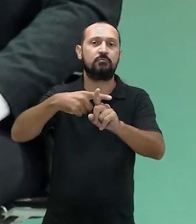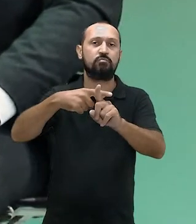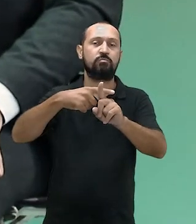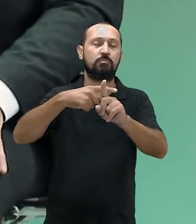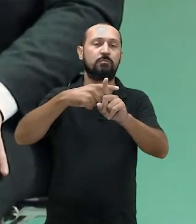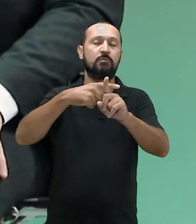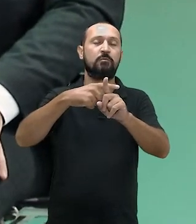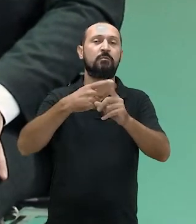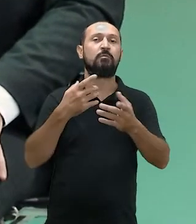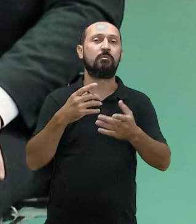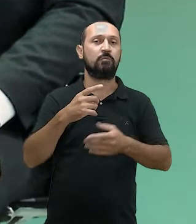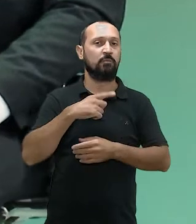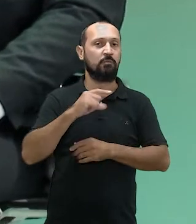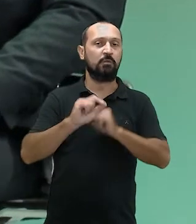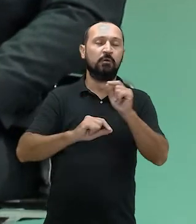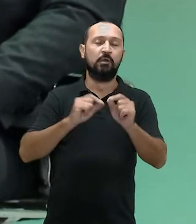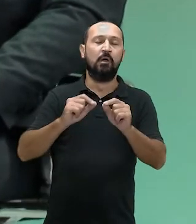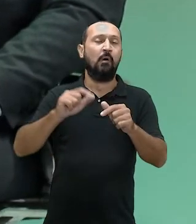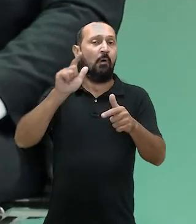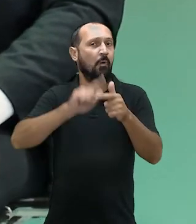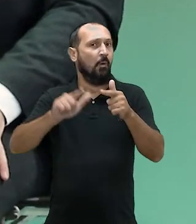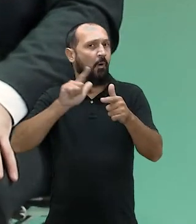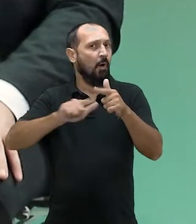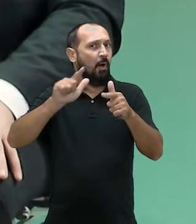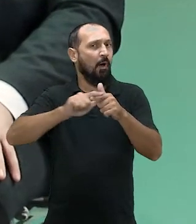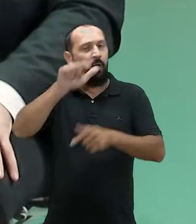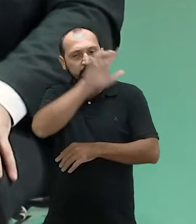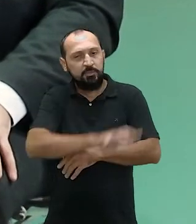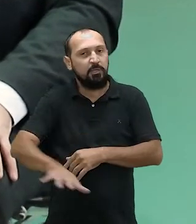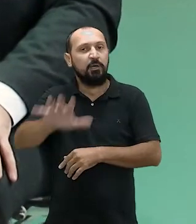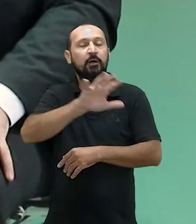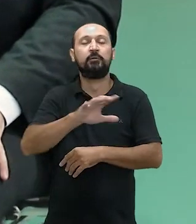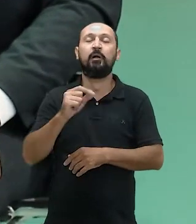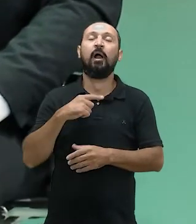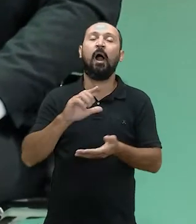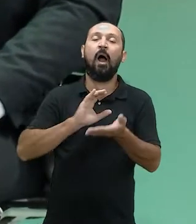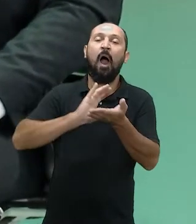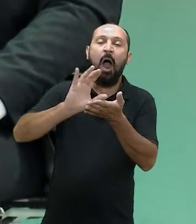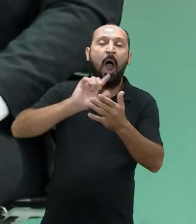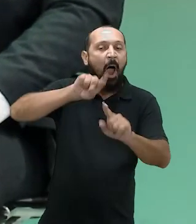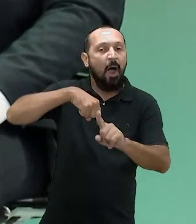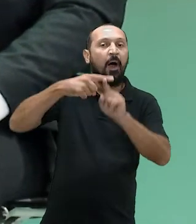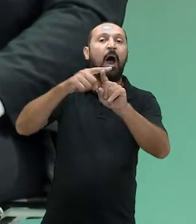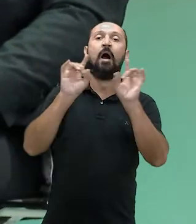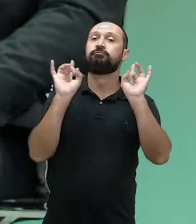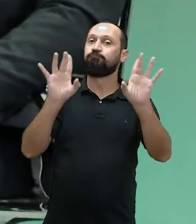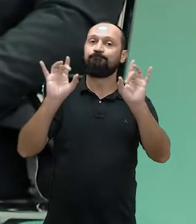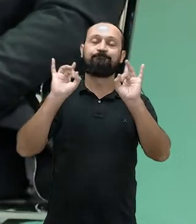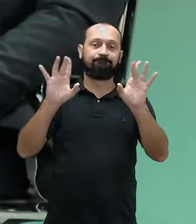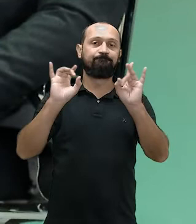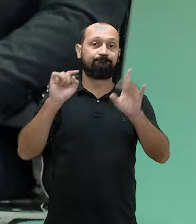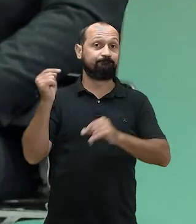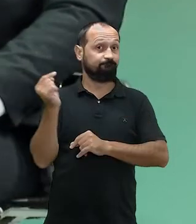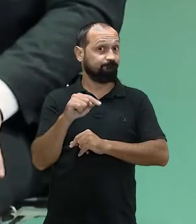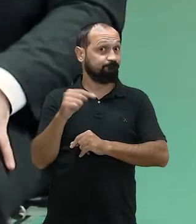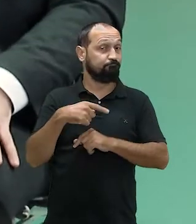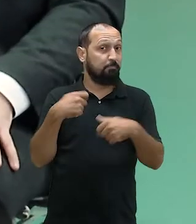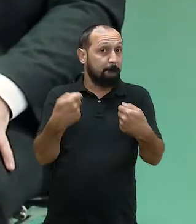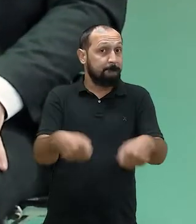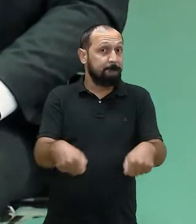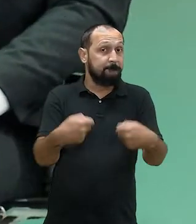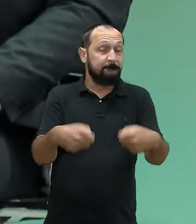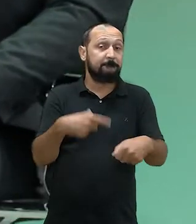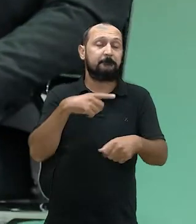relação a uma calamidade pública, existem os créditos adicionais extraordinários.